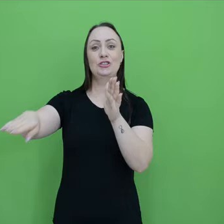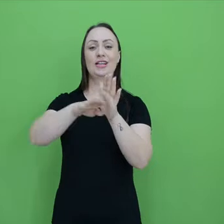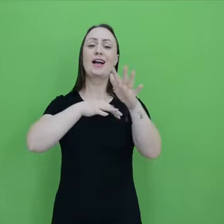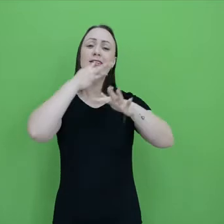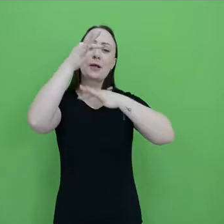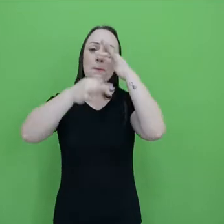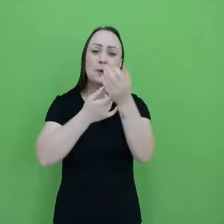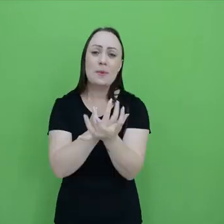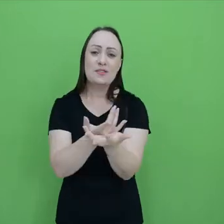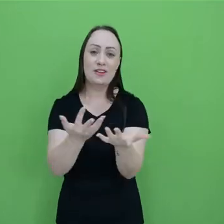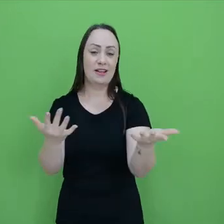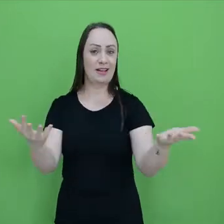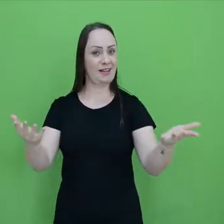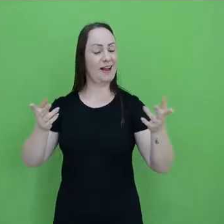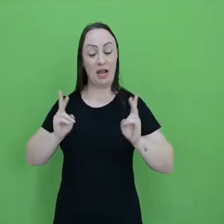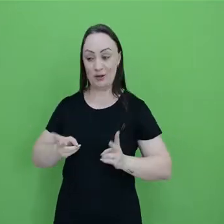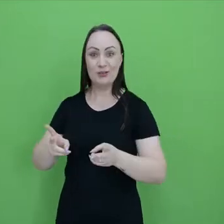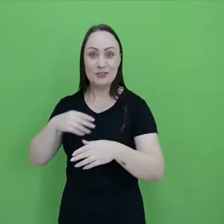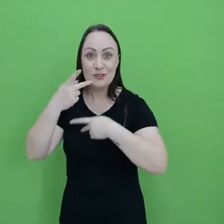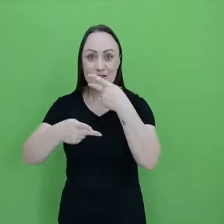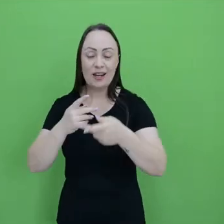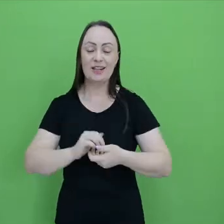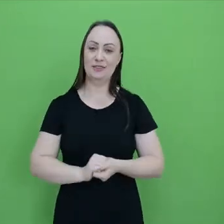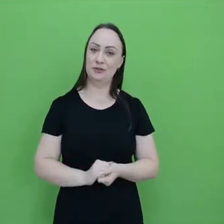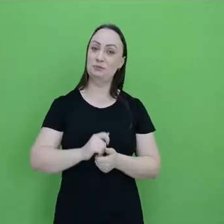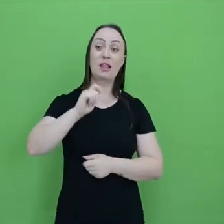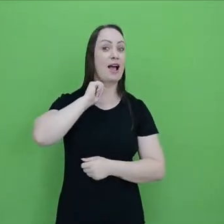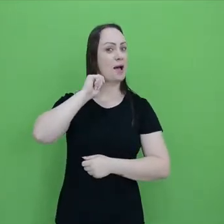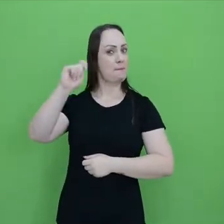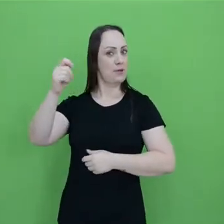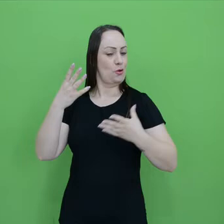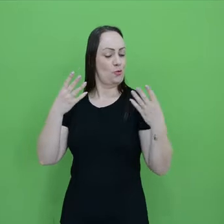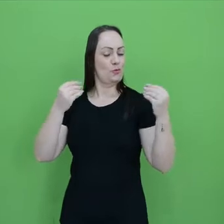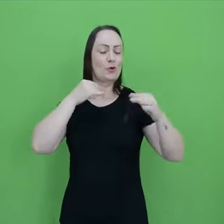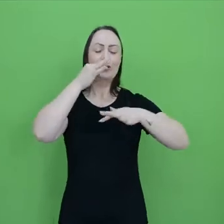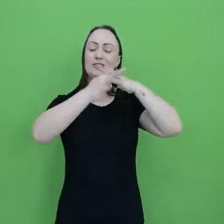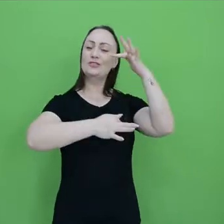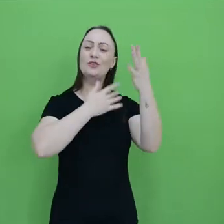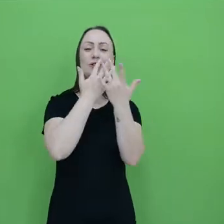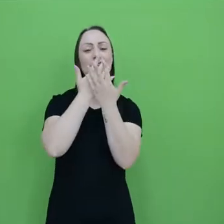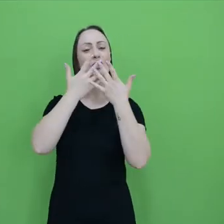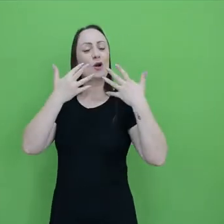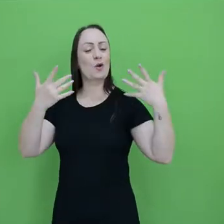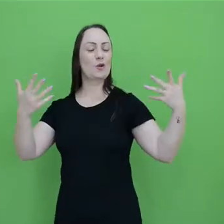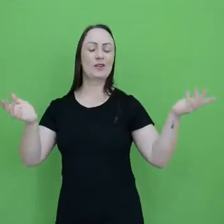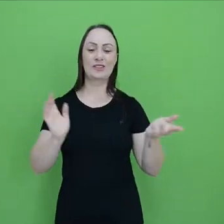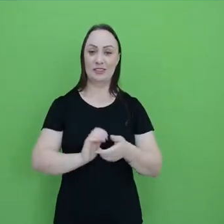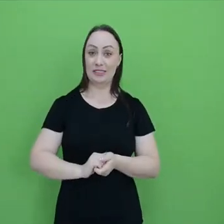da primavera. E continuou. Abril, de muitas flores e cores